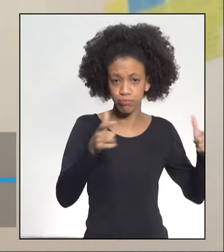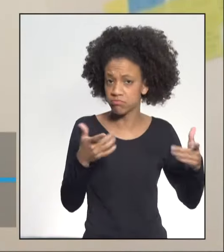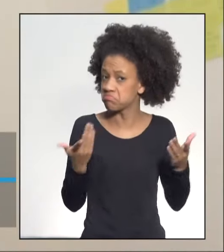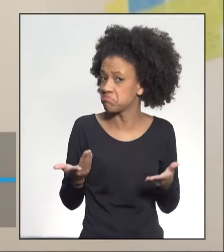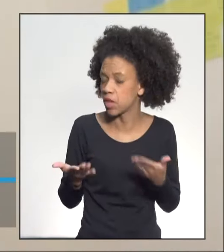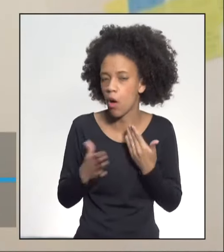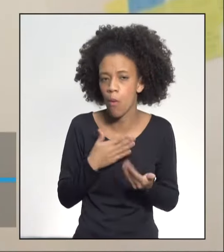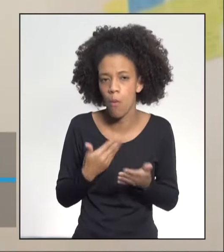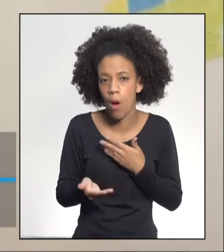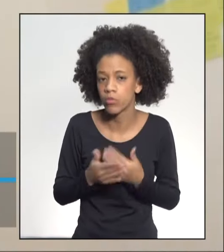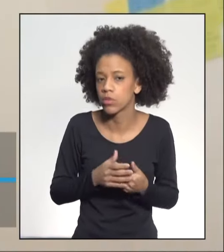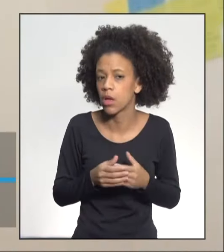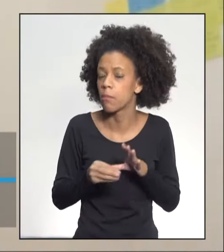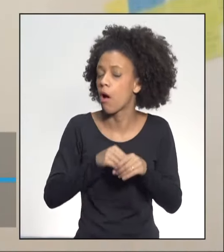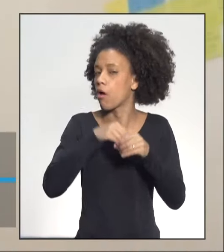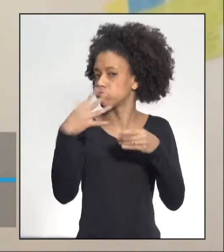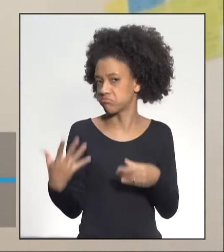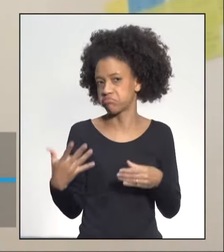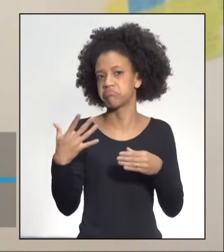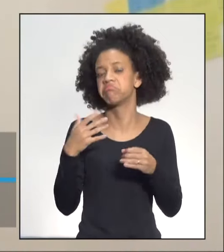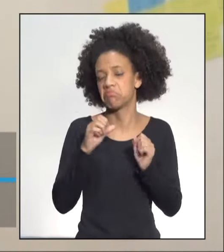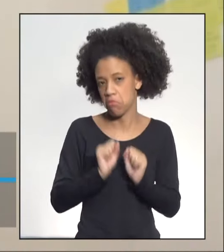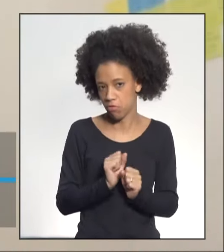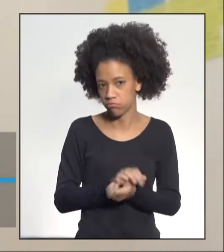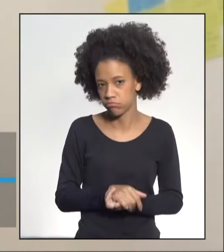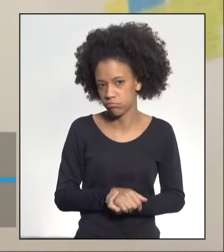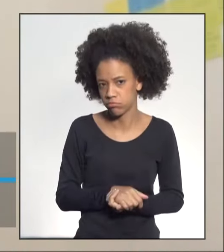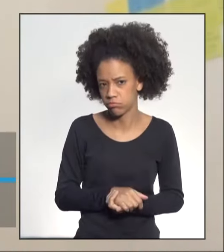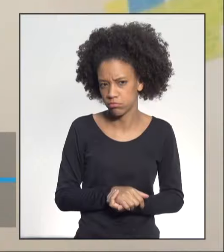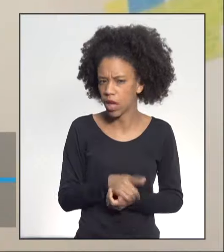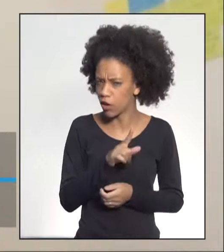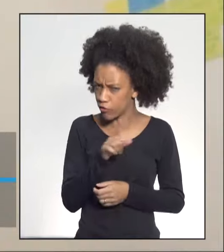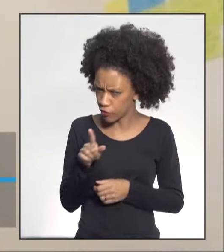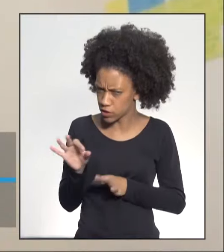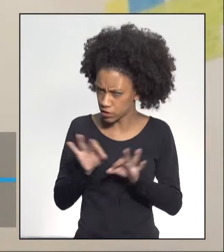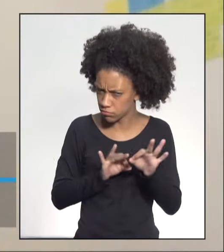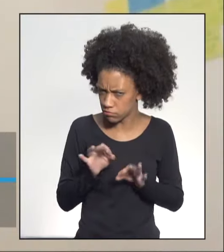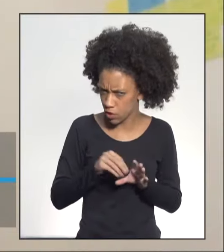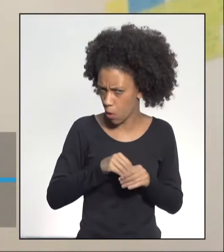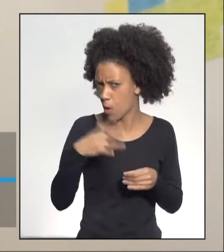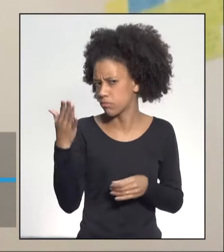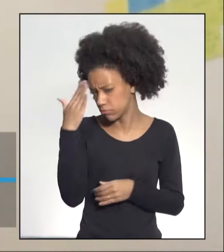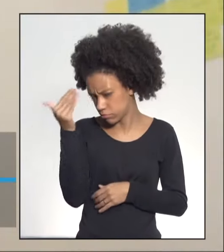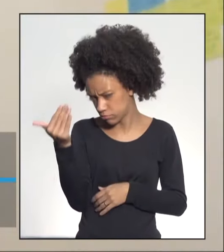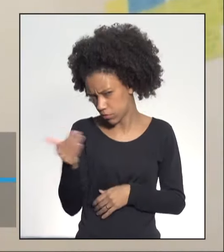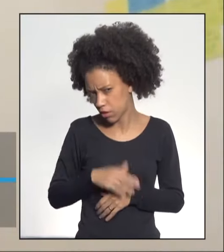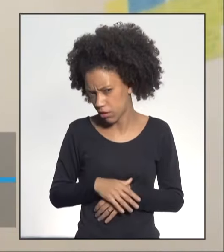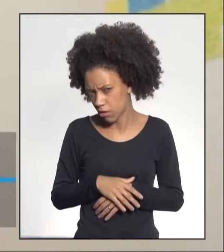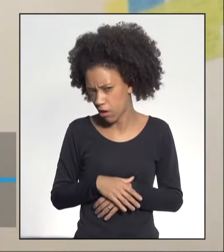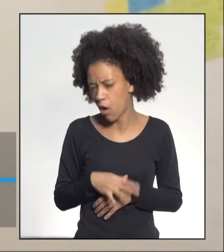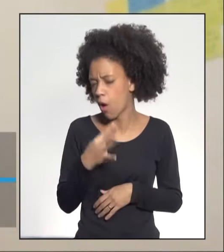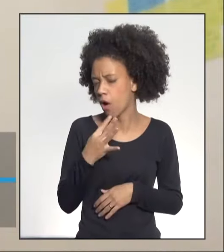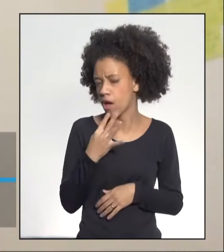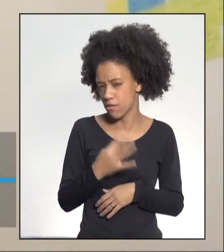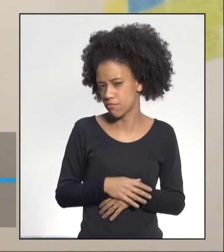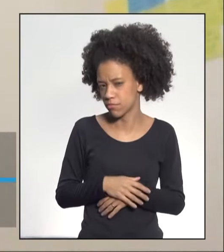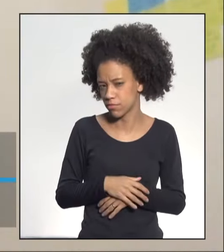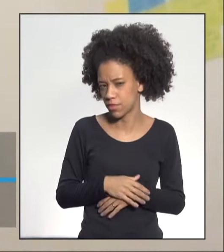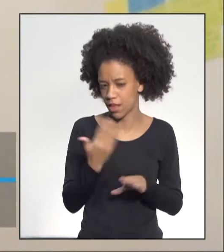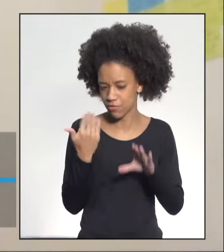Concordam com isso? Pessoal, vocês produzem o conteúdo de vocês? Eu conheço alguém bem famoso que produz um conteúdo, que joga na